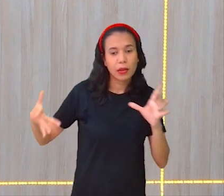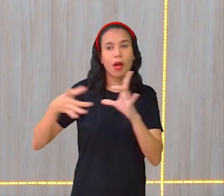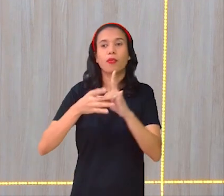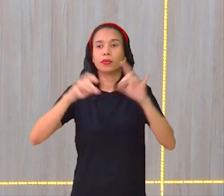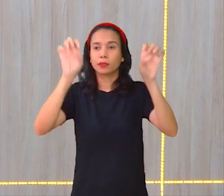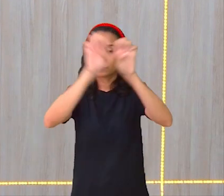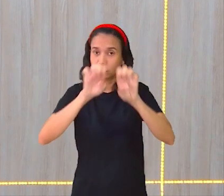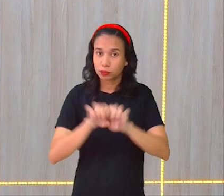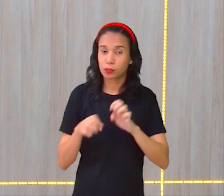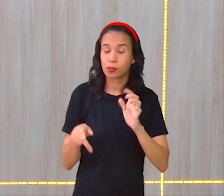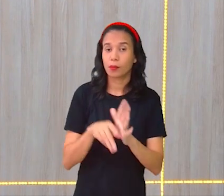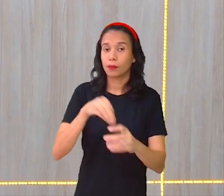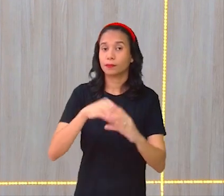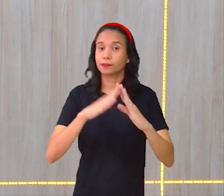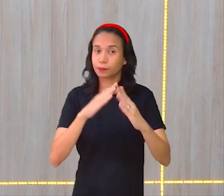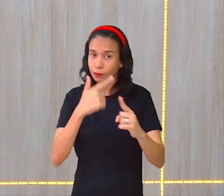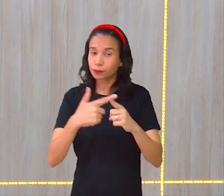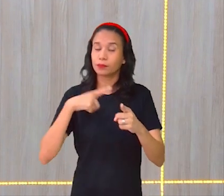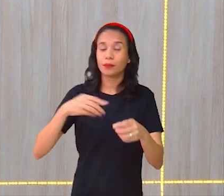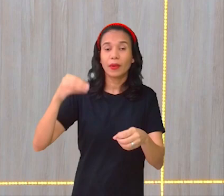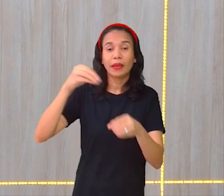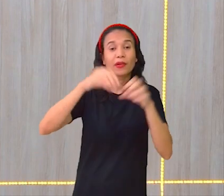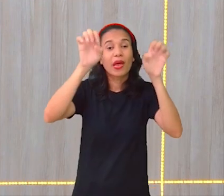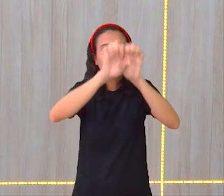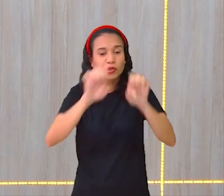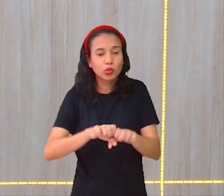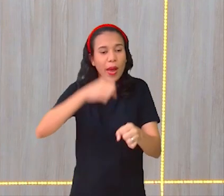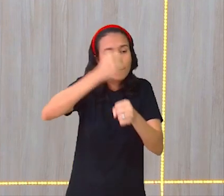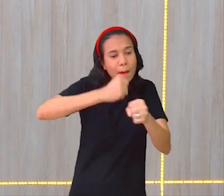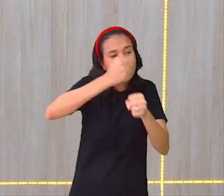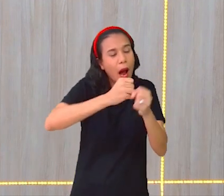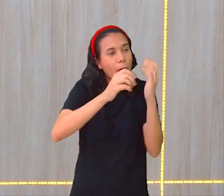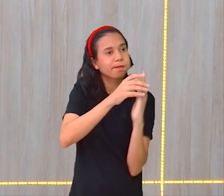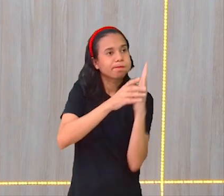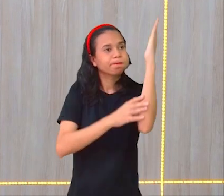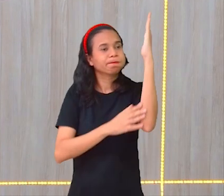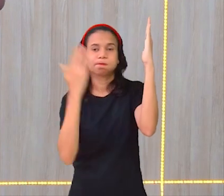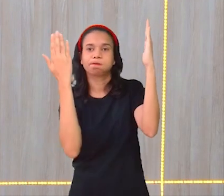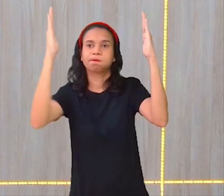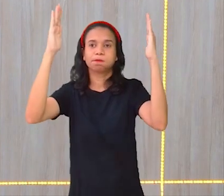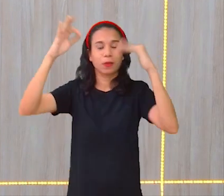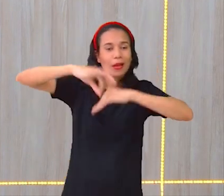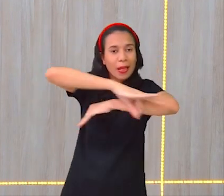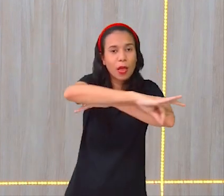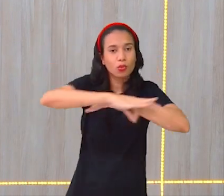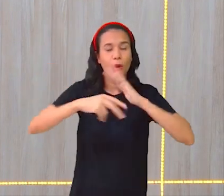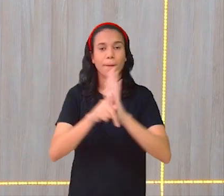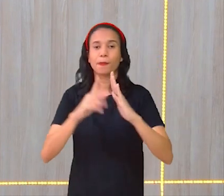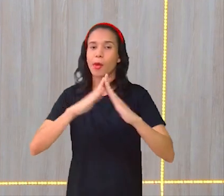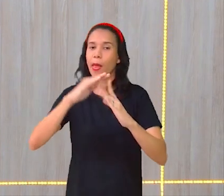estrutura das igrejas também, eles faziam parte da estrutura, da arquitetura dessas igrejas.